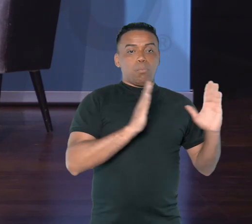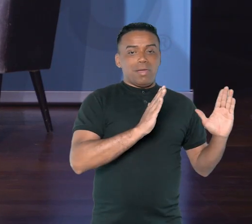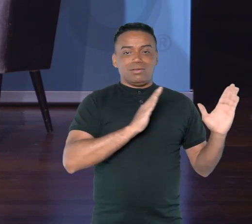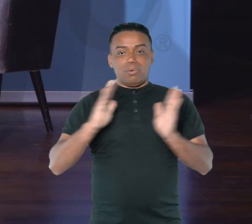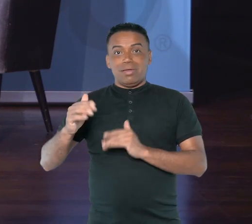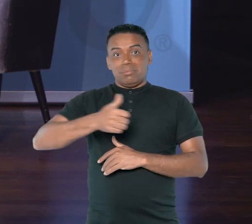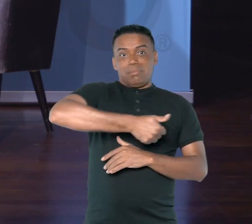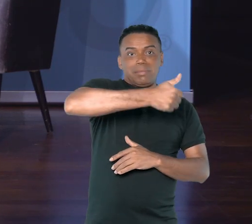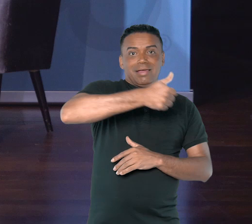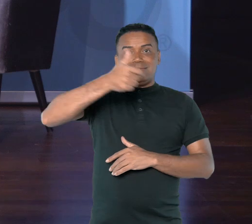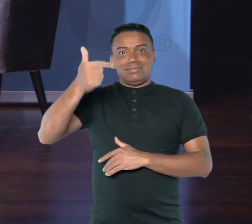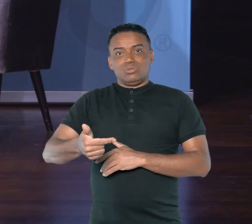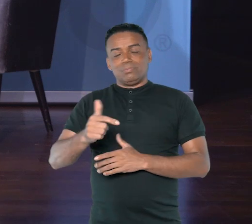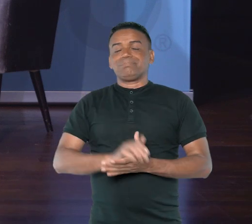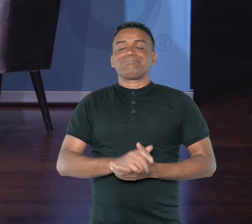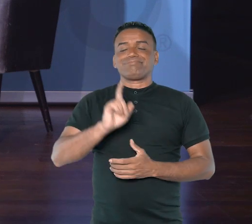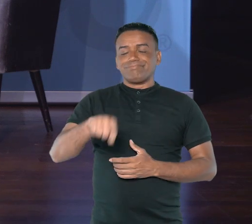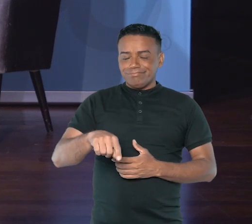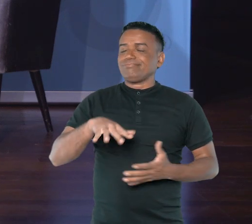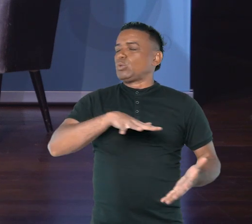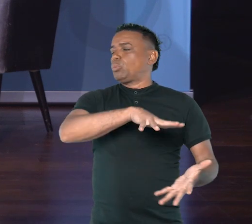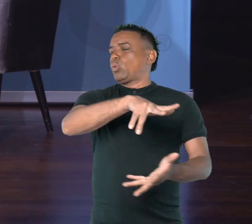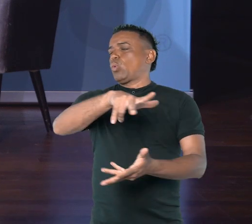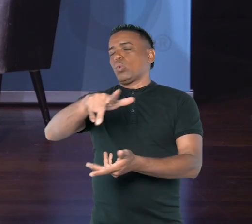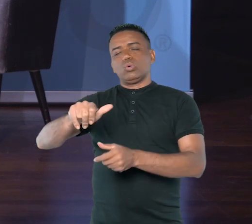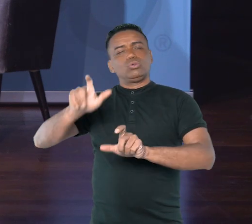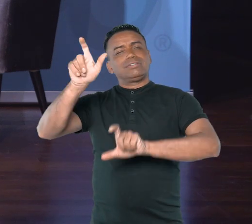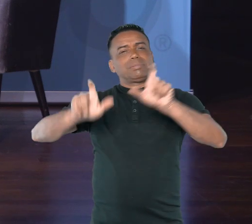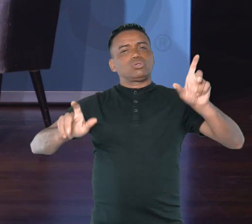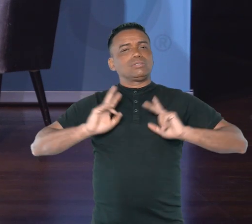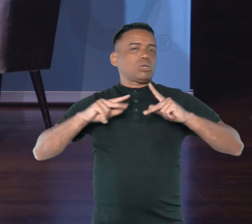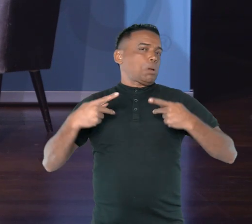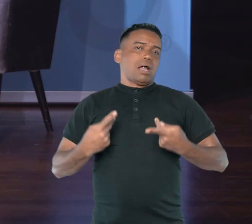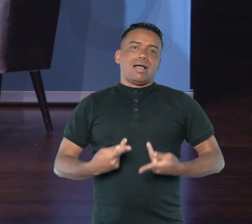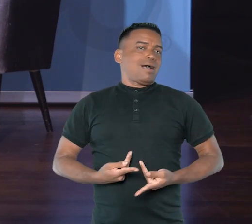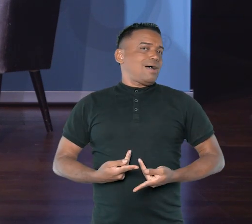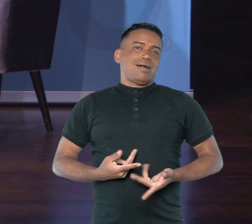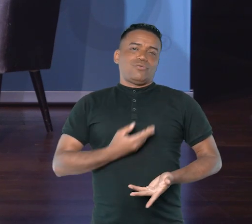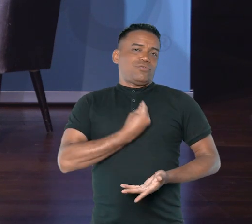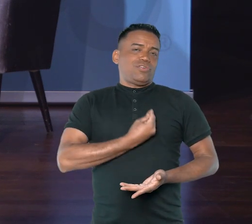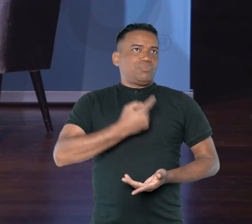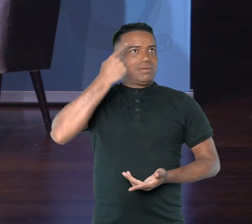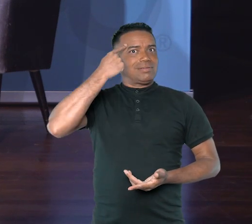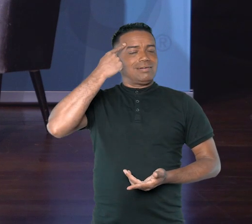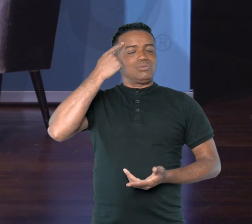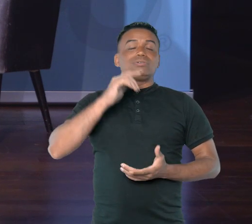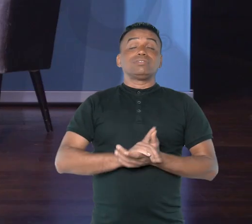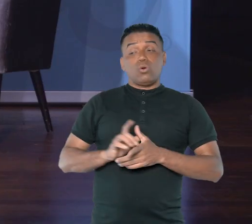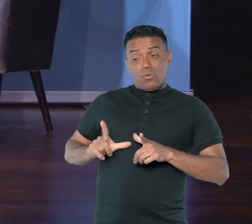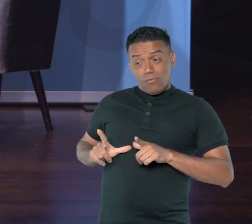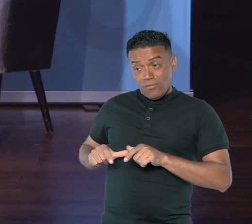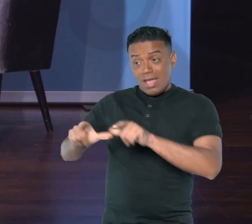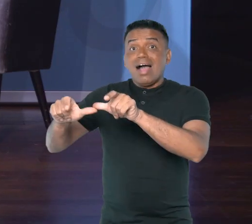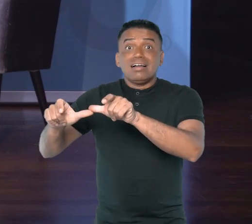né, que é a condição humana no mundo, que eu acho que essa é a estrada. Então, acho que a viagem é uma metáfora também. Eu